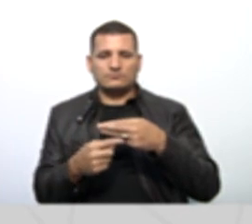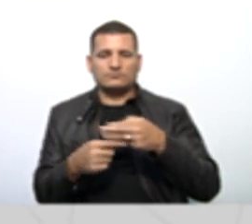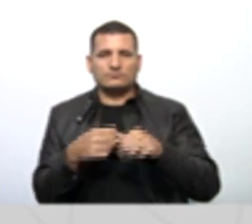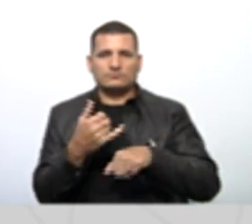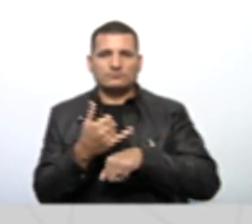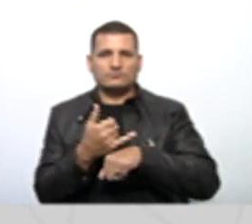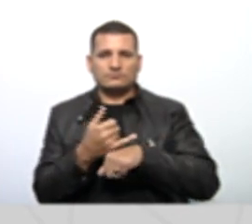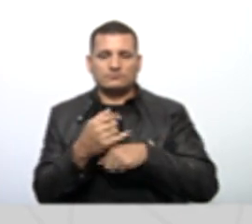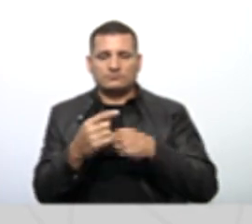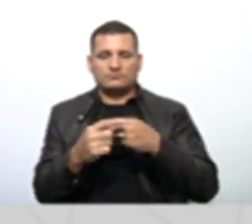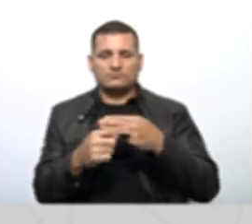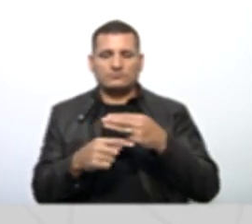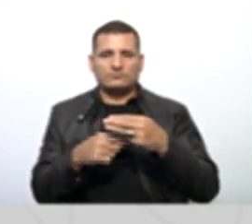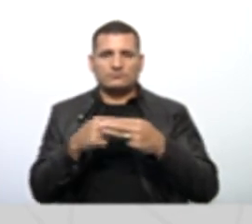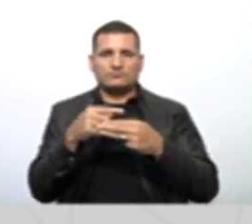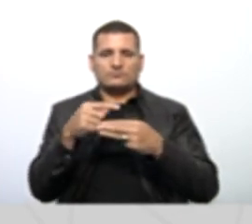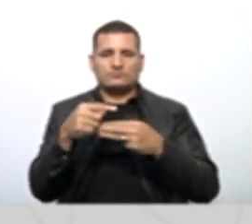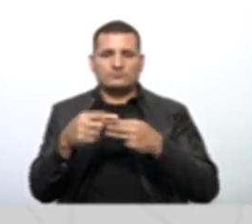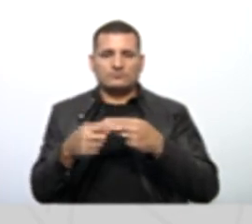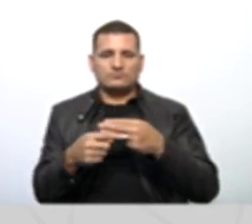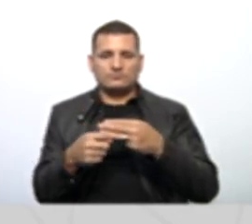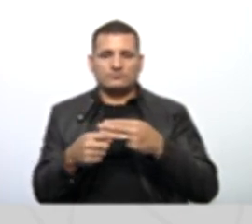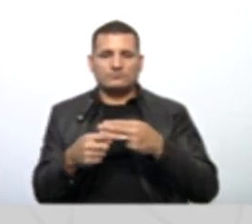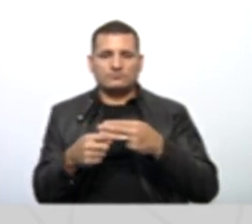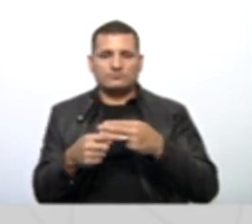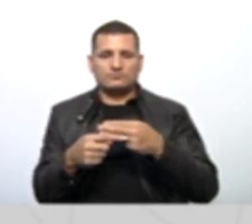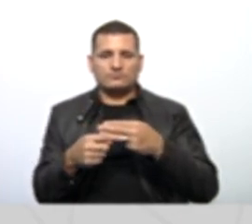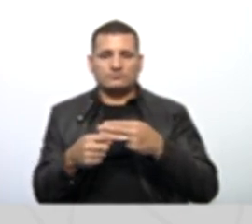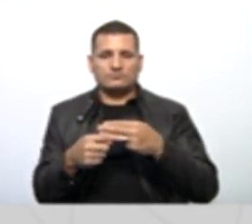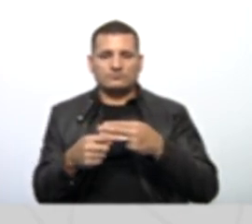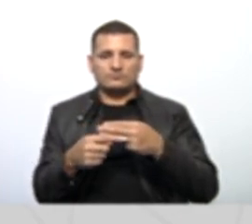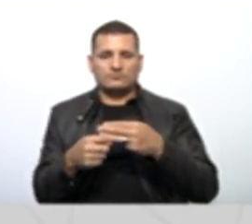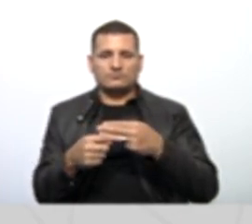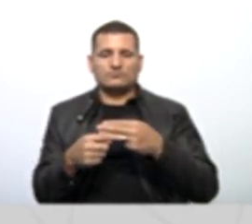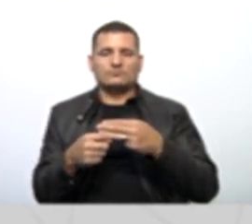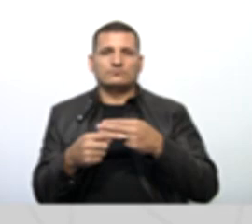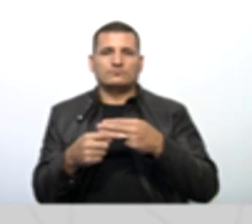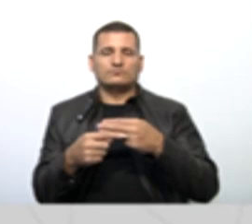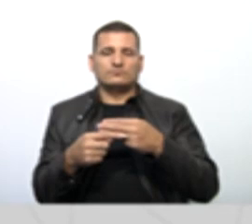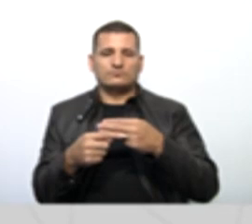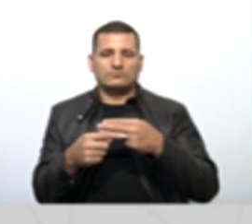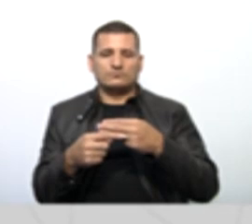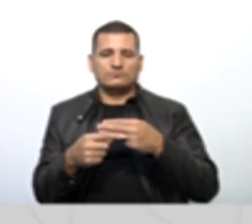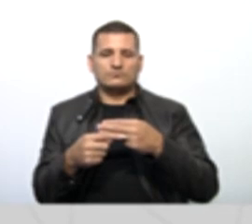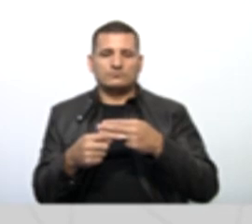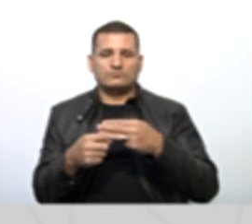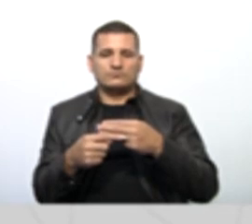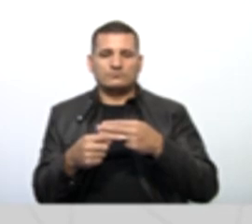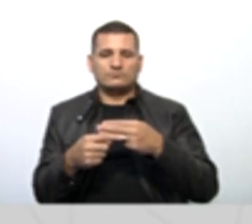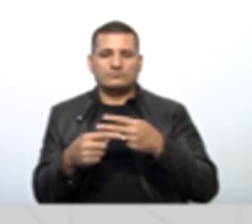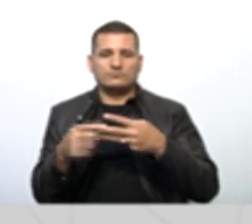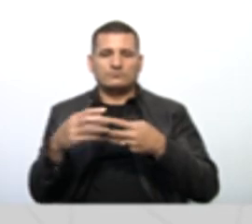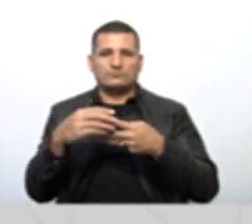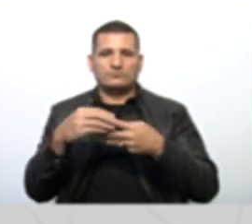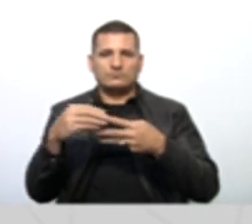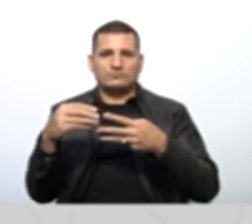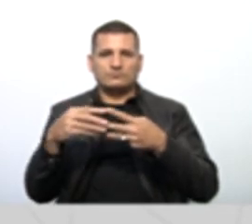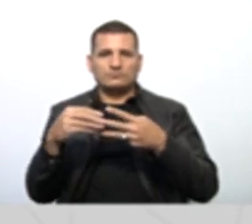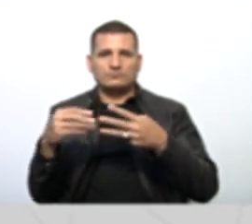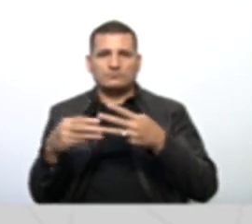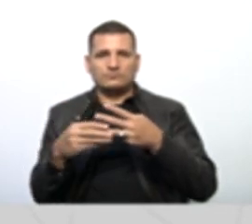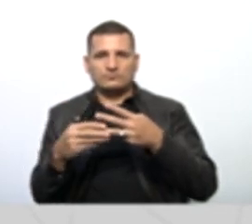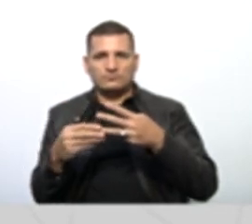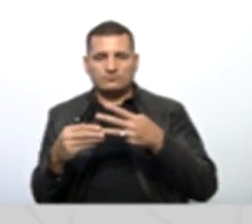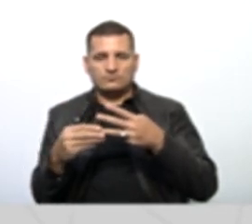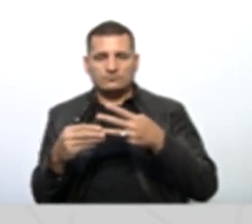então existe a blindagem para pa e existe mas ou trabalha aqui também que serve